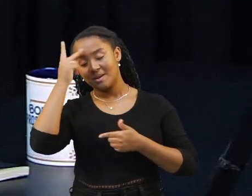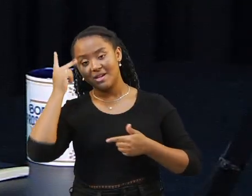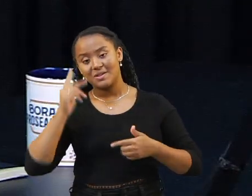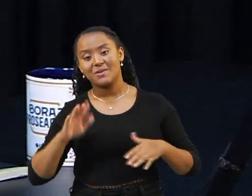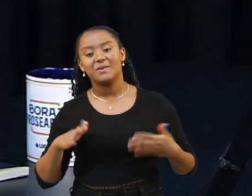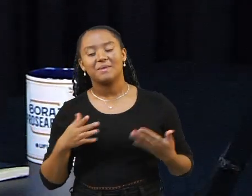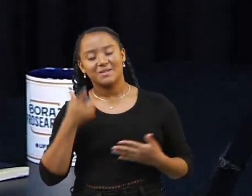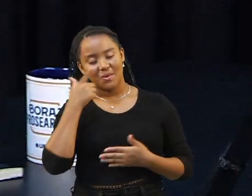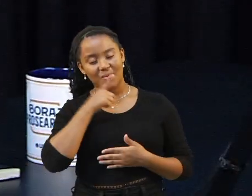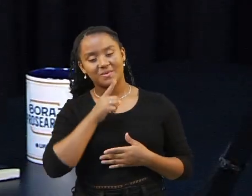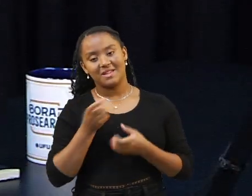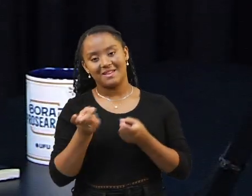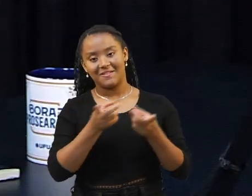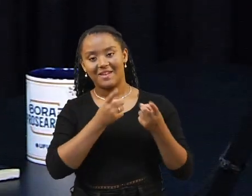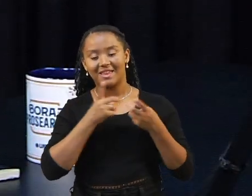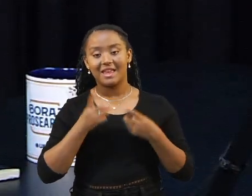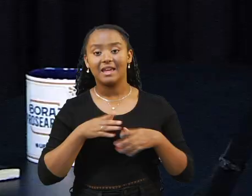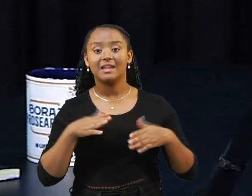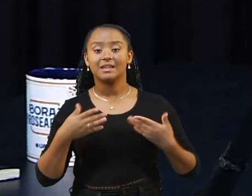outro. Então,